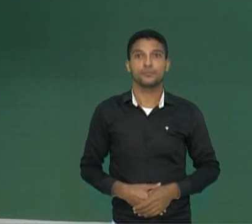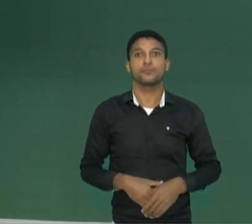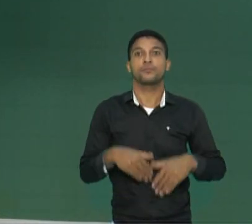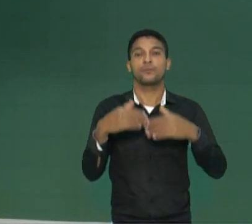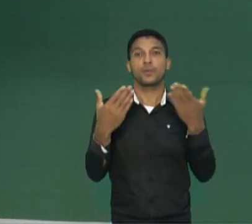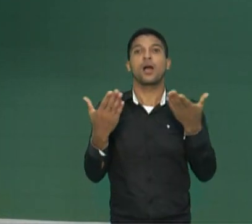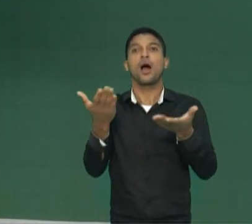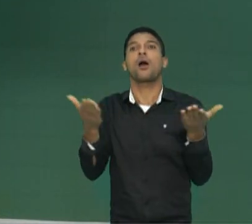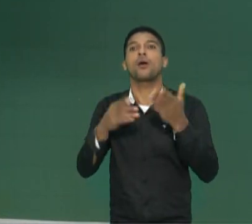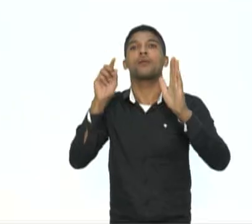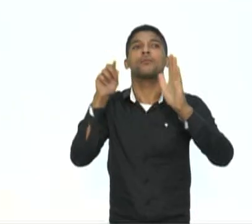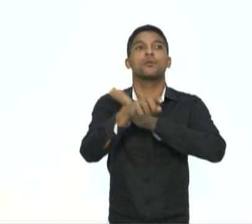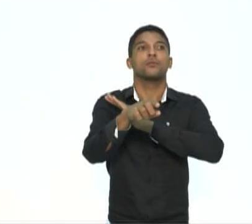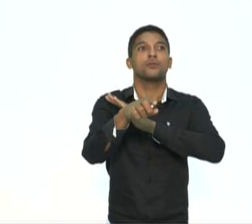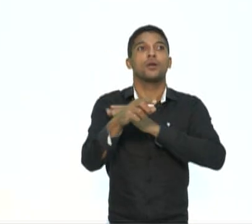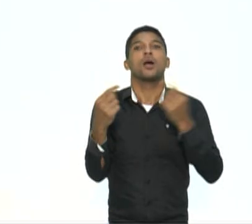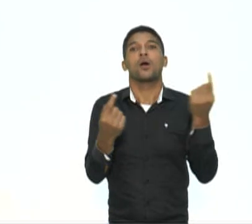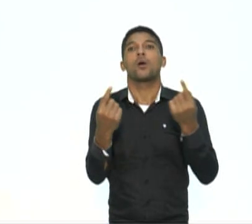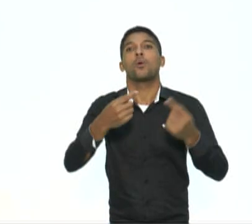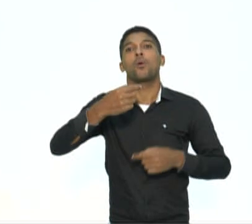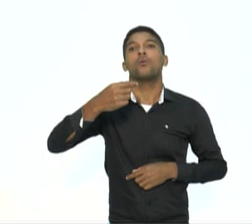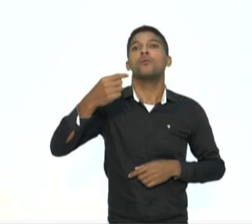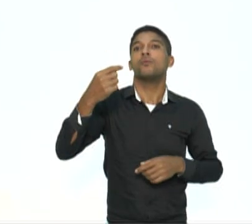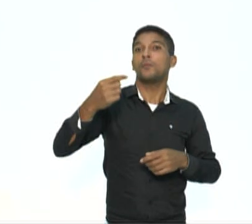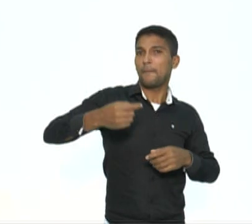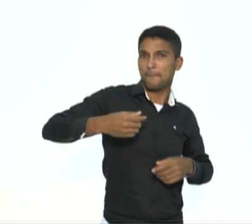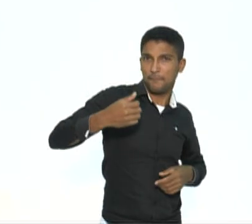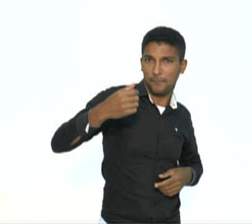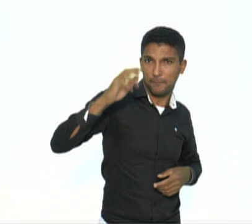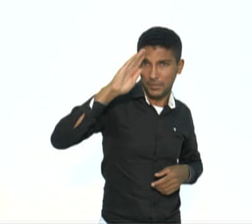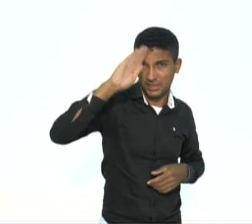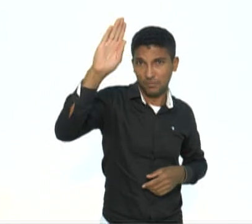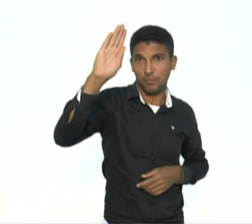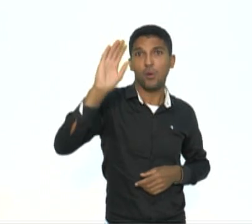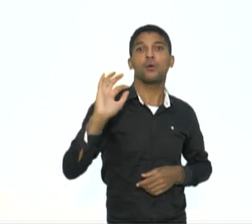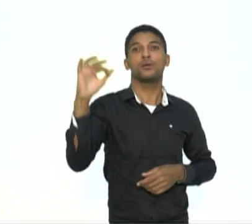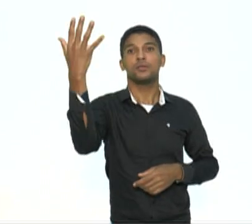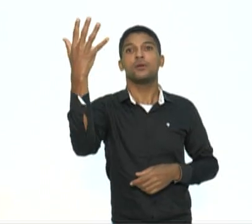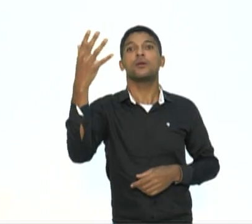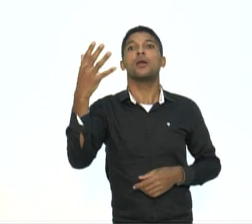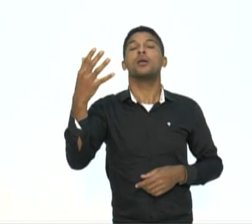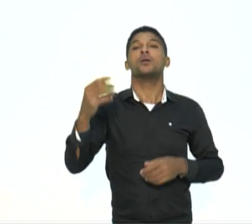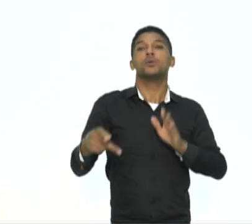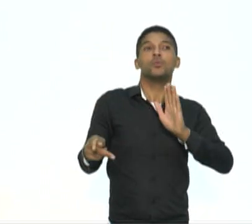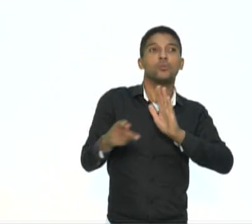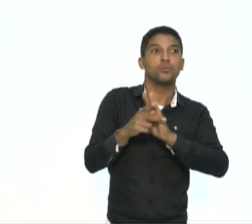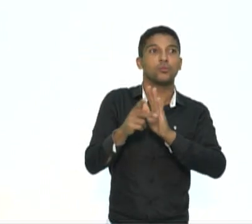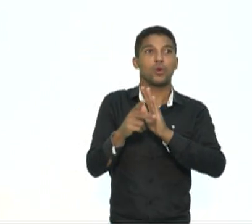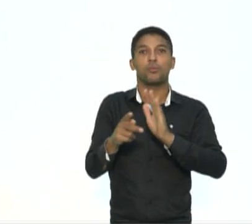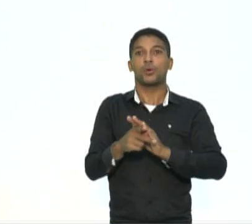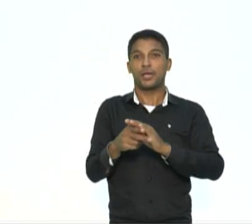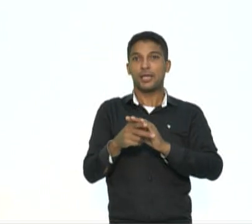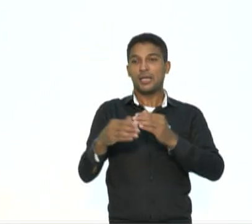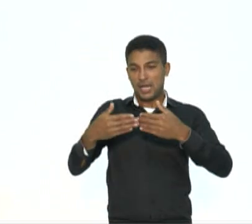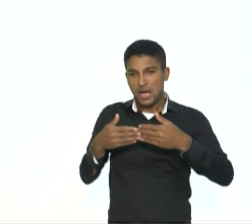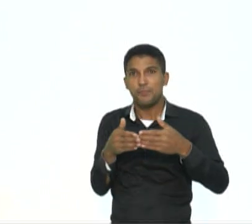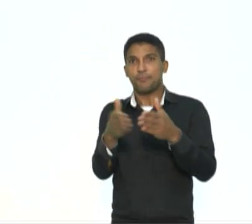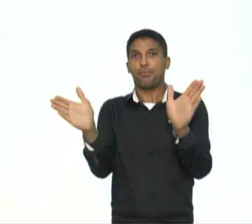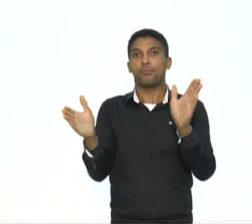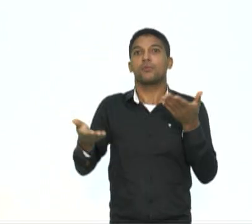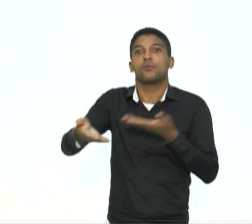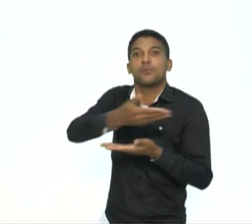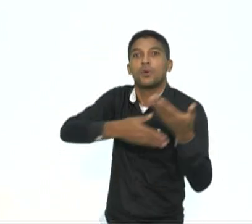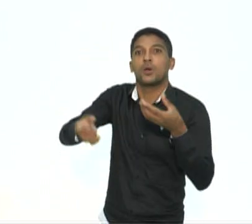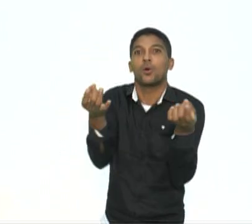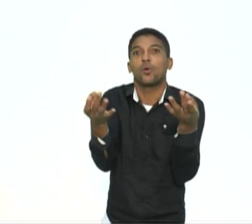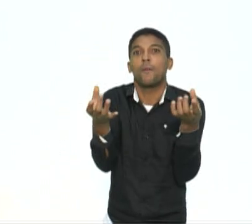Testezinho. Qual foi o principal fator que levou à abertura comercial com o Oriente na Europa medieval? As cruzadas arquitetadas pelo